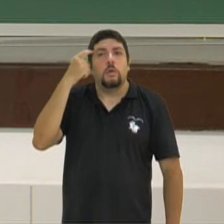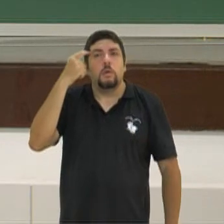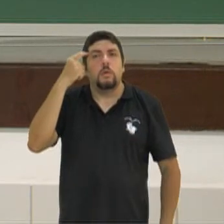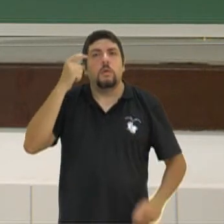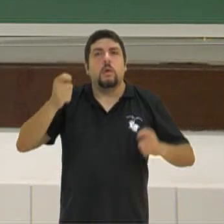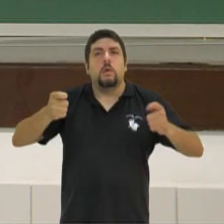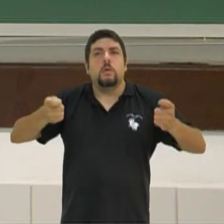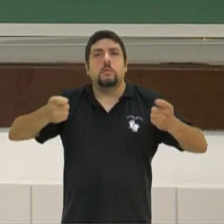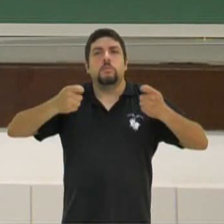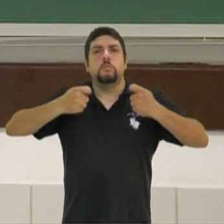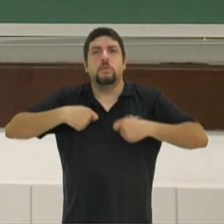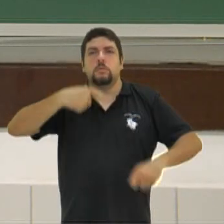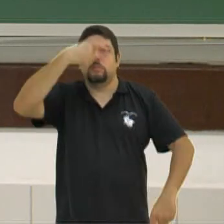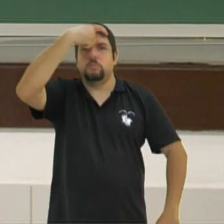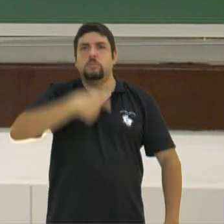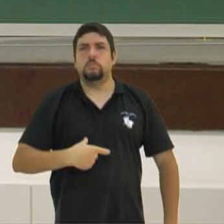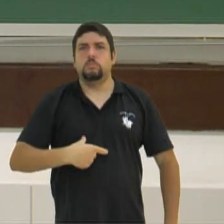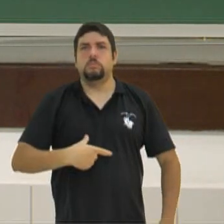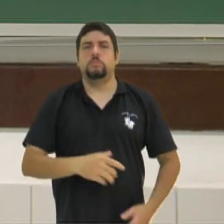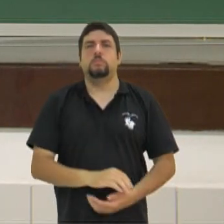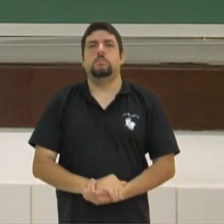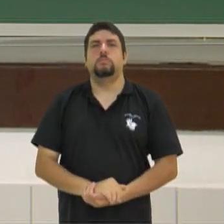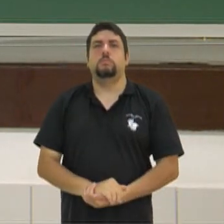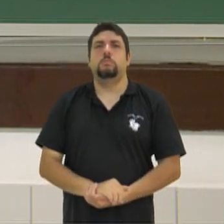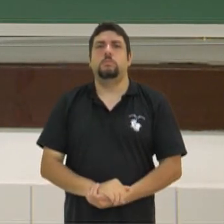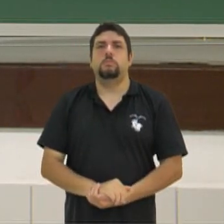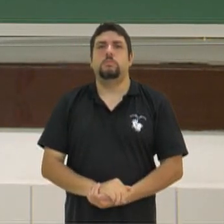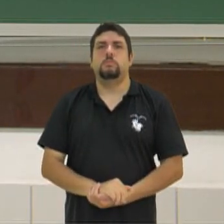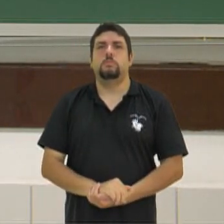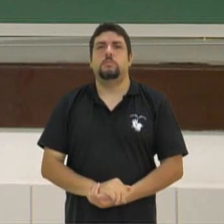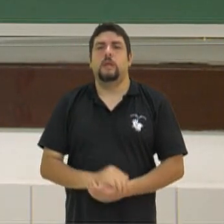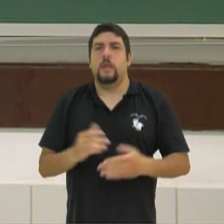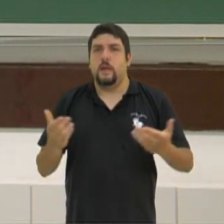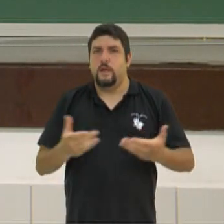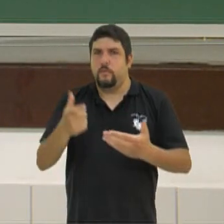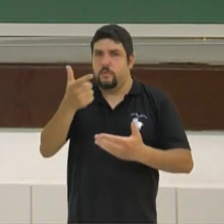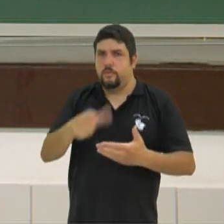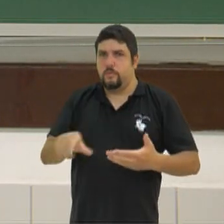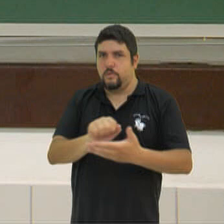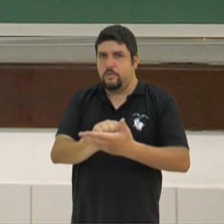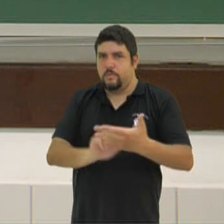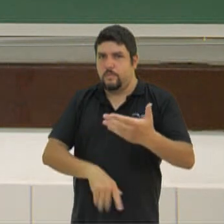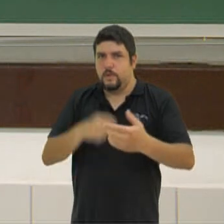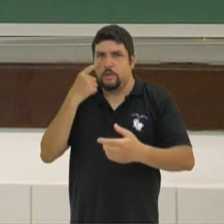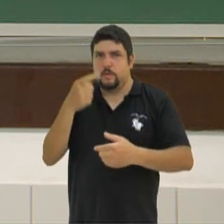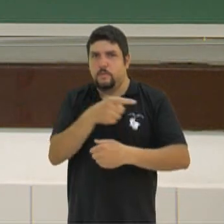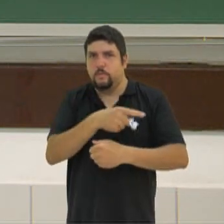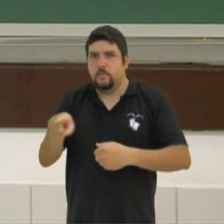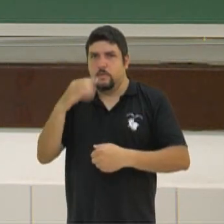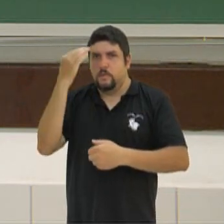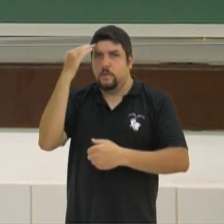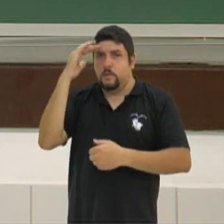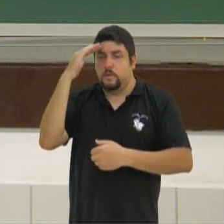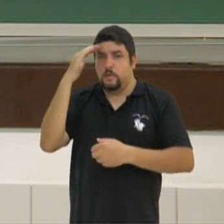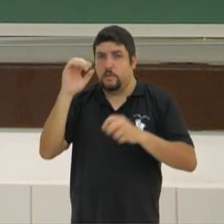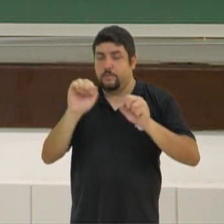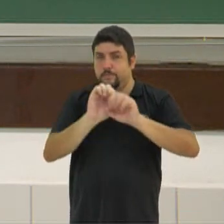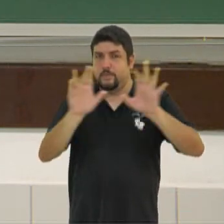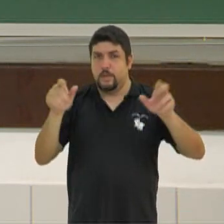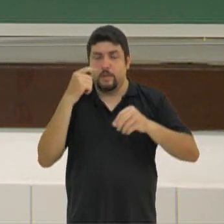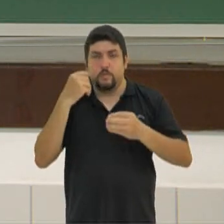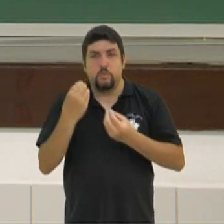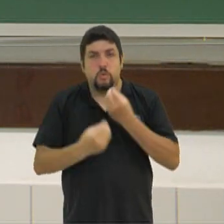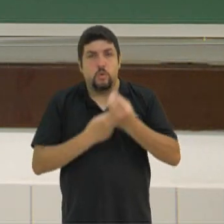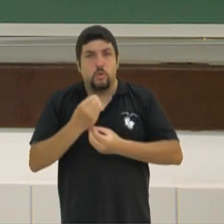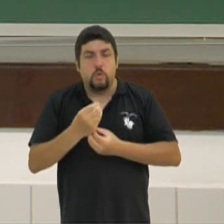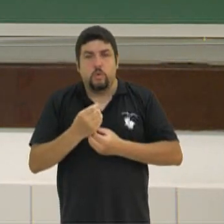tá? Penso, logo existo. Mais uma atividade aí, pessoal, para ver se vocês compreenderam esse procedimento